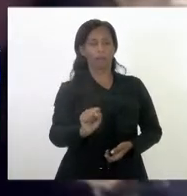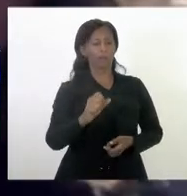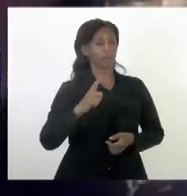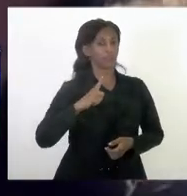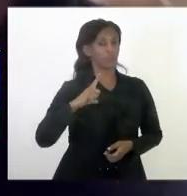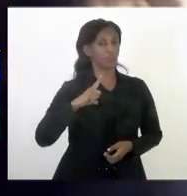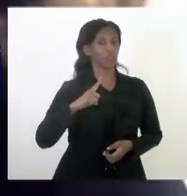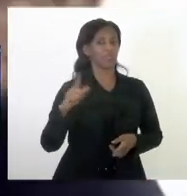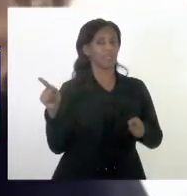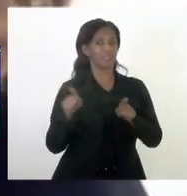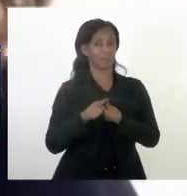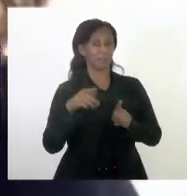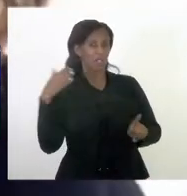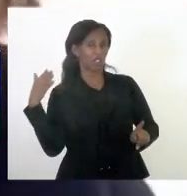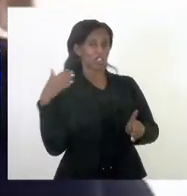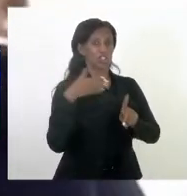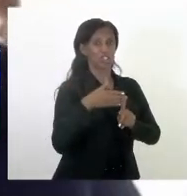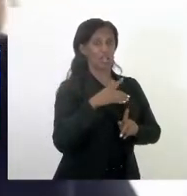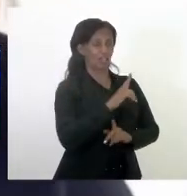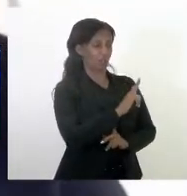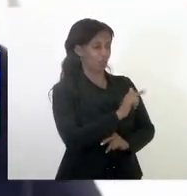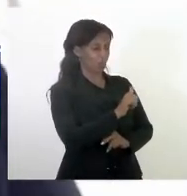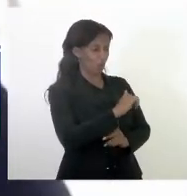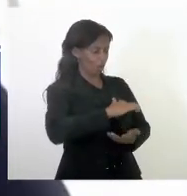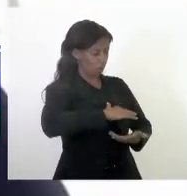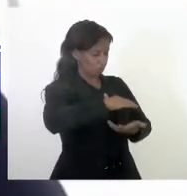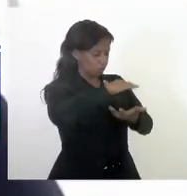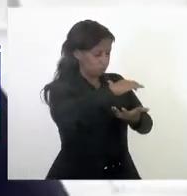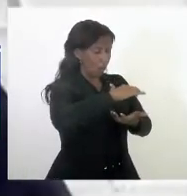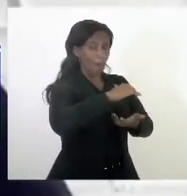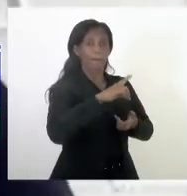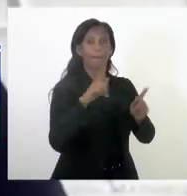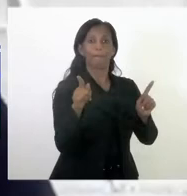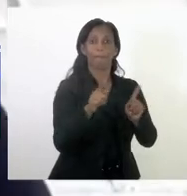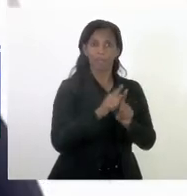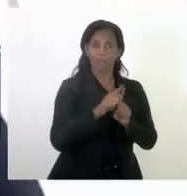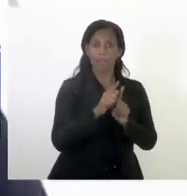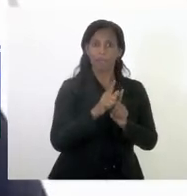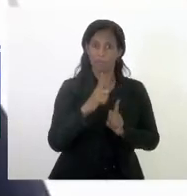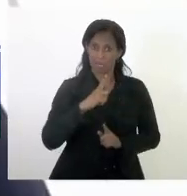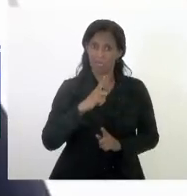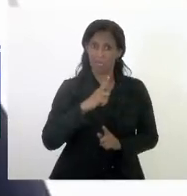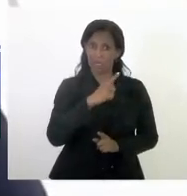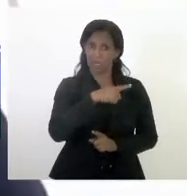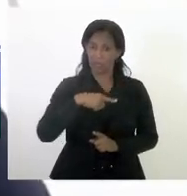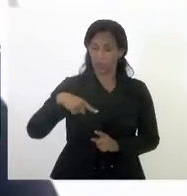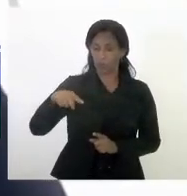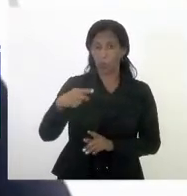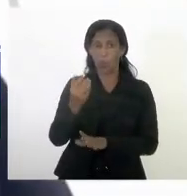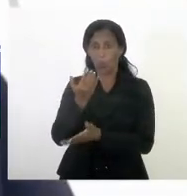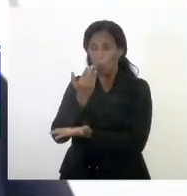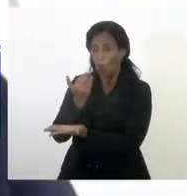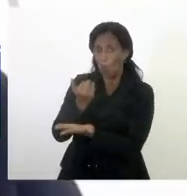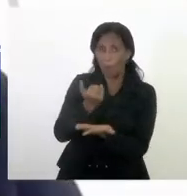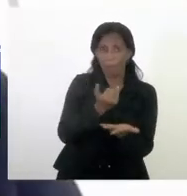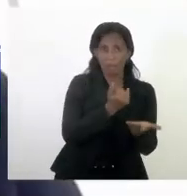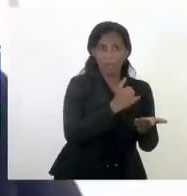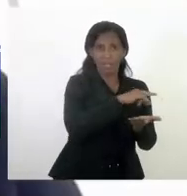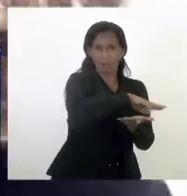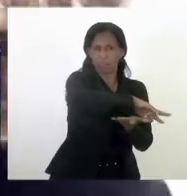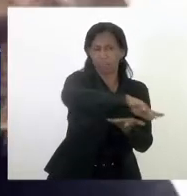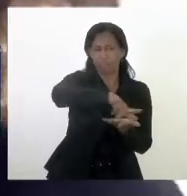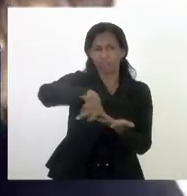aumento direto do botijão, mas há também um aumento indireto nos alimentos, de forma geral,